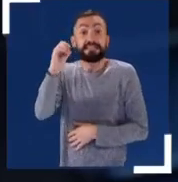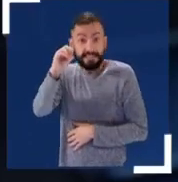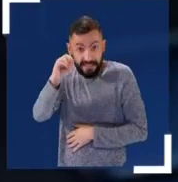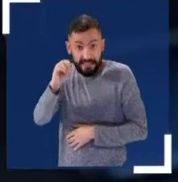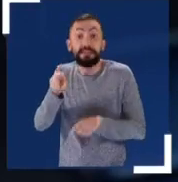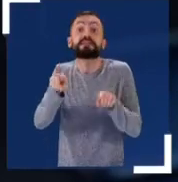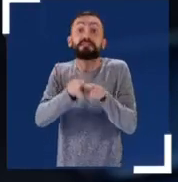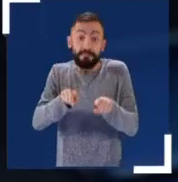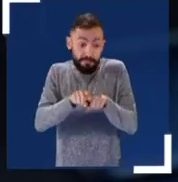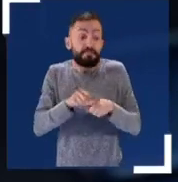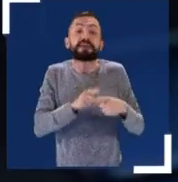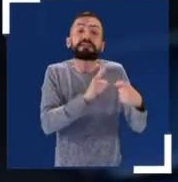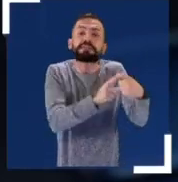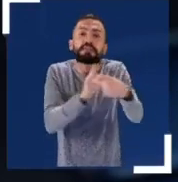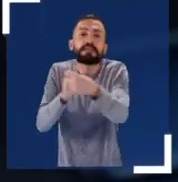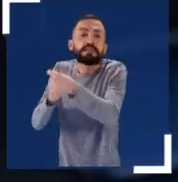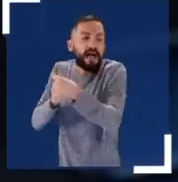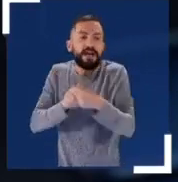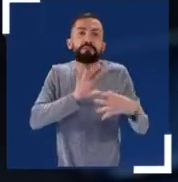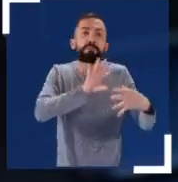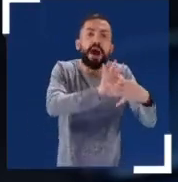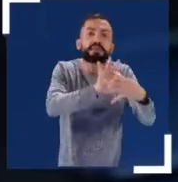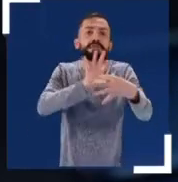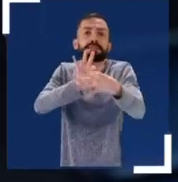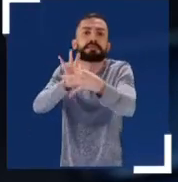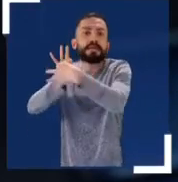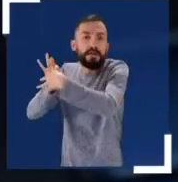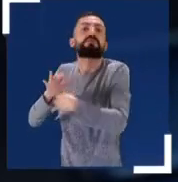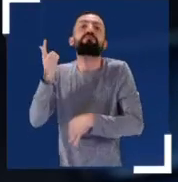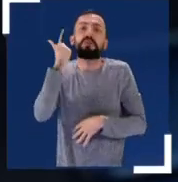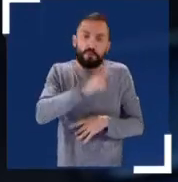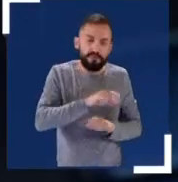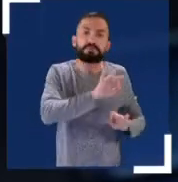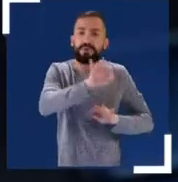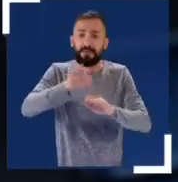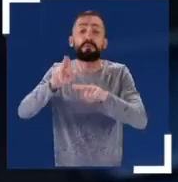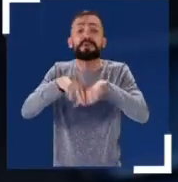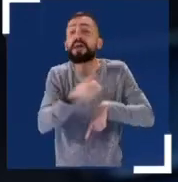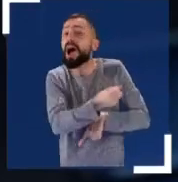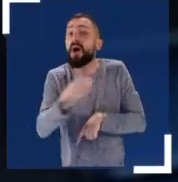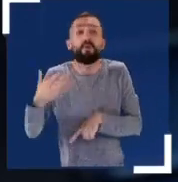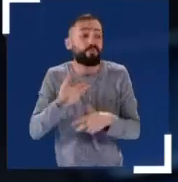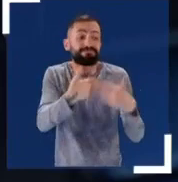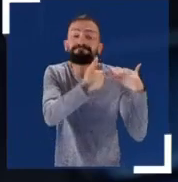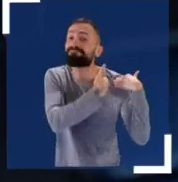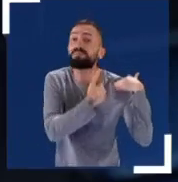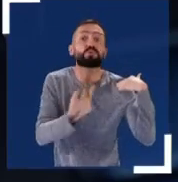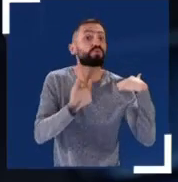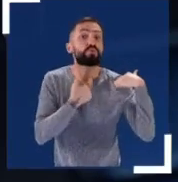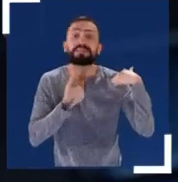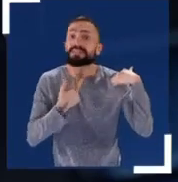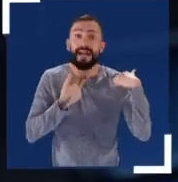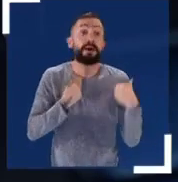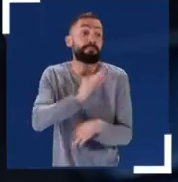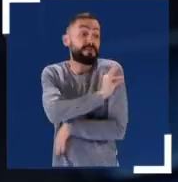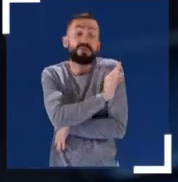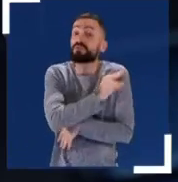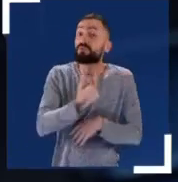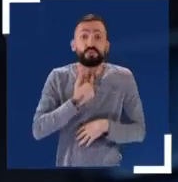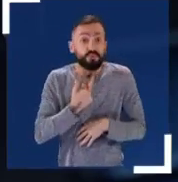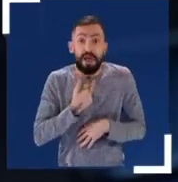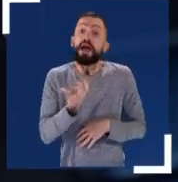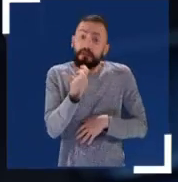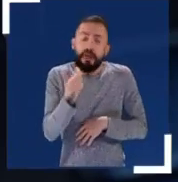com parceria com os prefeitos, que muitas vezes não têm condição de poder cuidar dessa área, eles têm dificuldade, a gente quer fazer a parceria, inclusive,